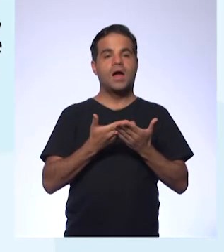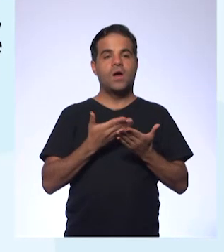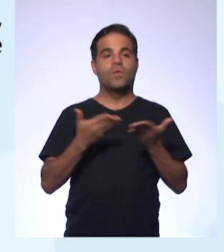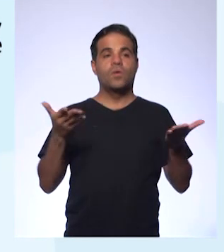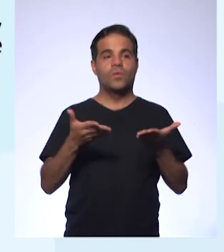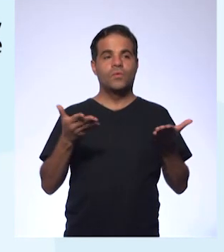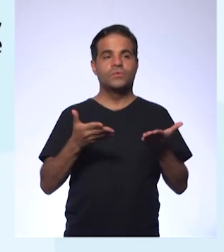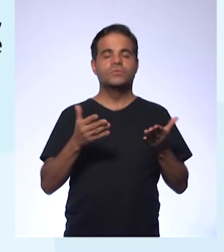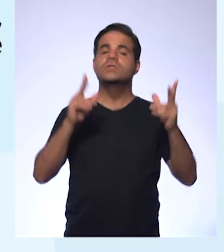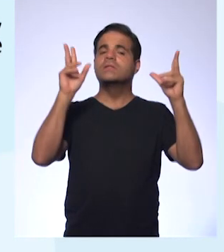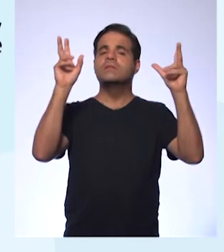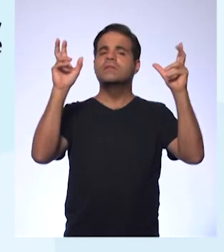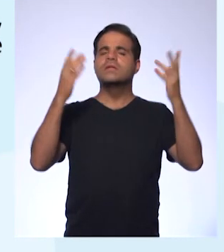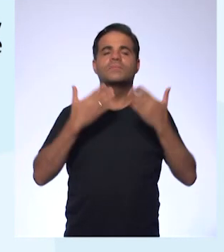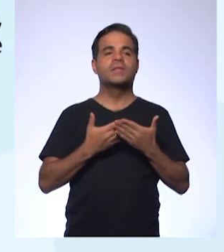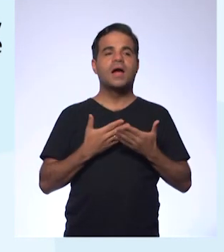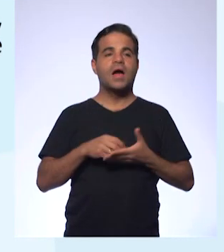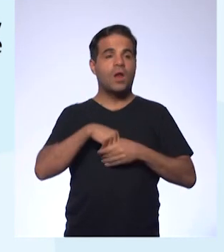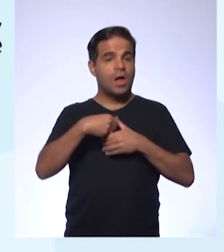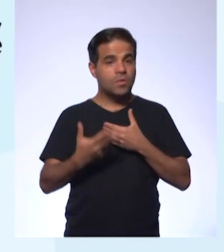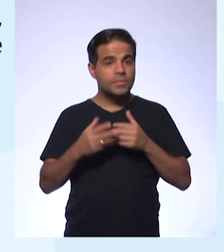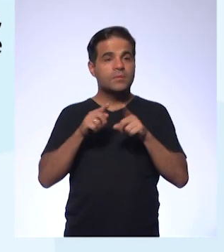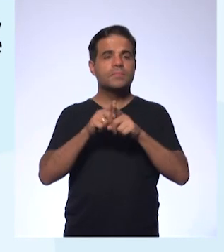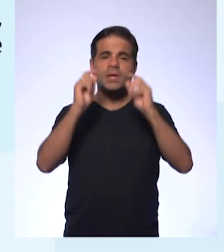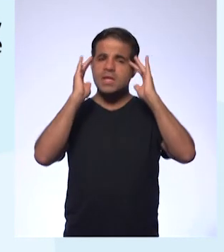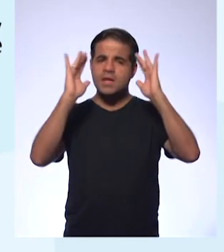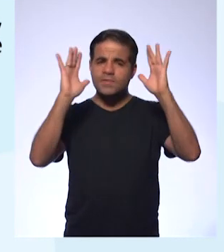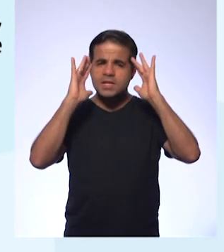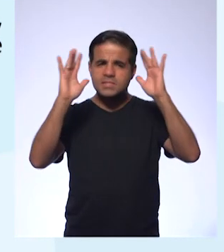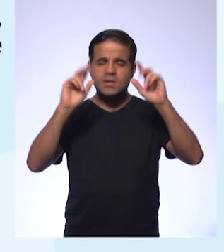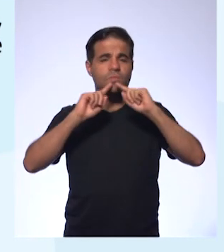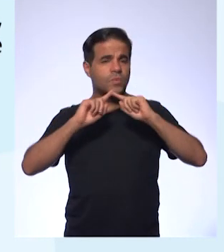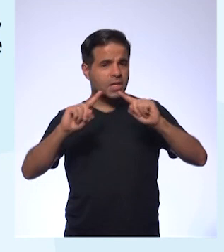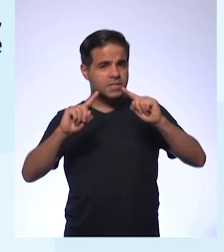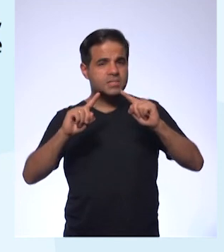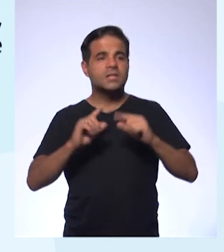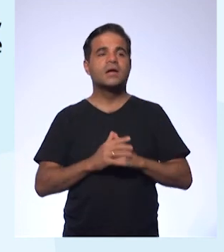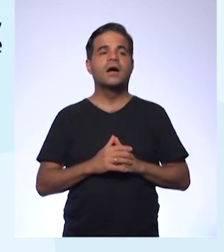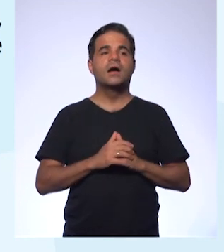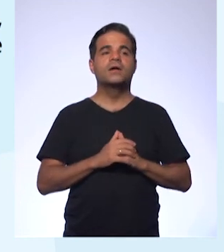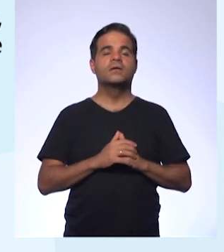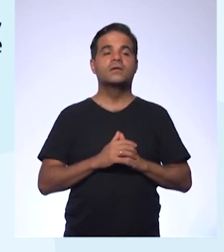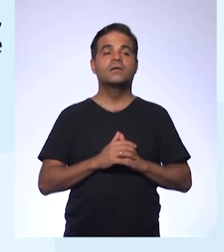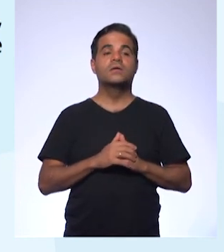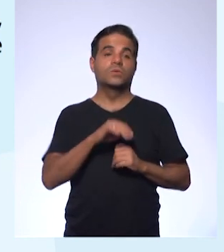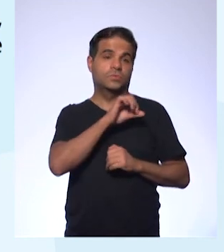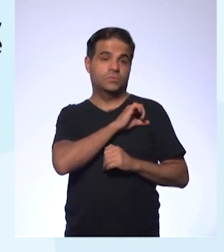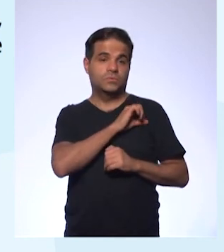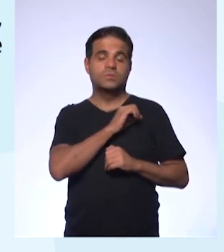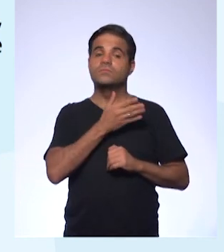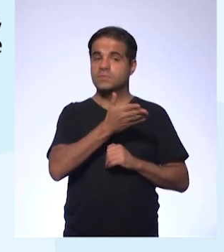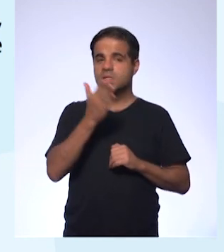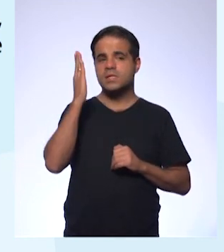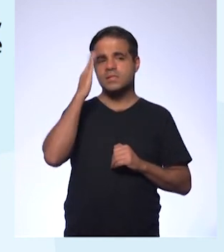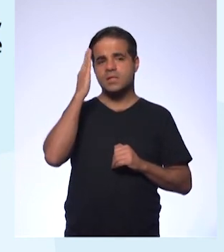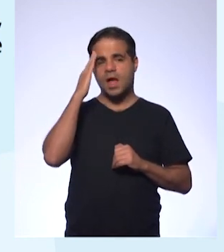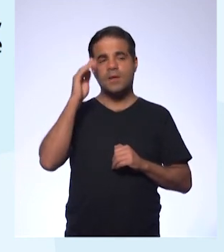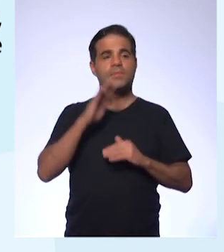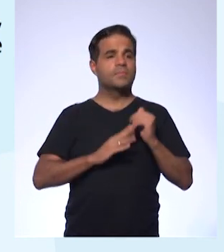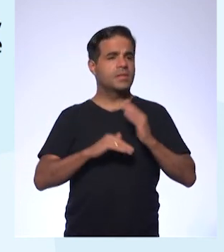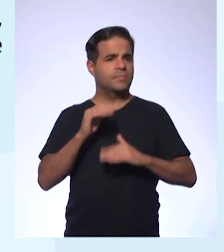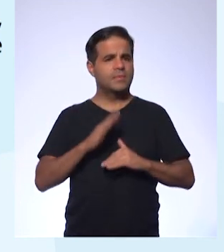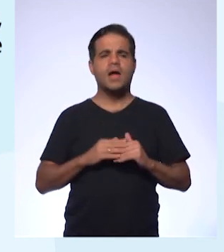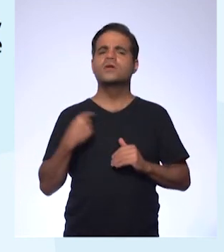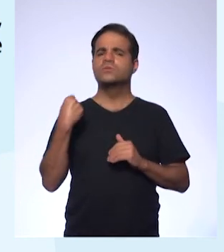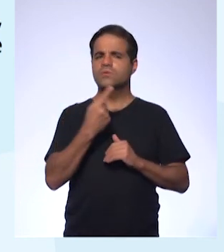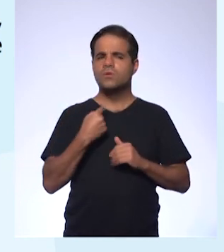de hoje. Tema da aula: argumentação e reflexão crítica. É para o nono ano, como vocês sabem, e as habilidades